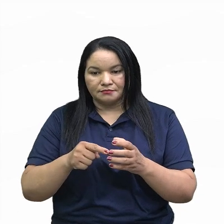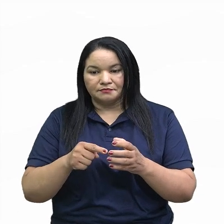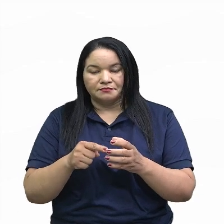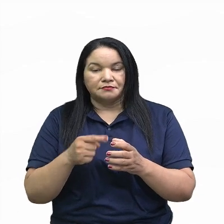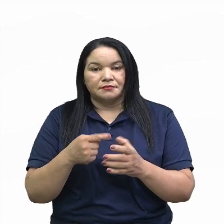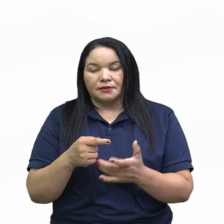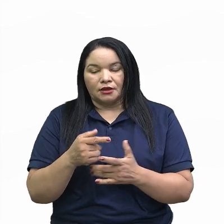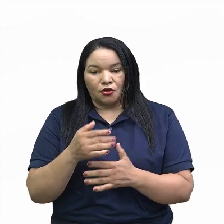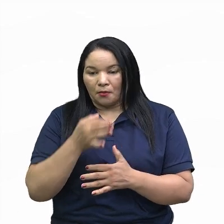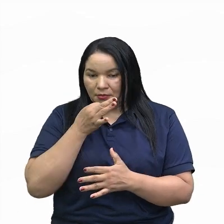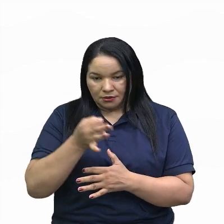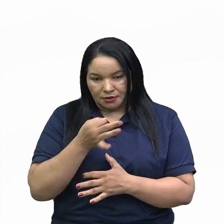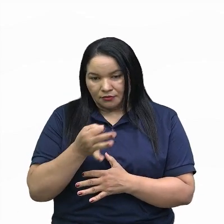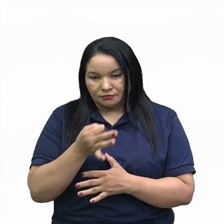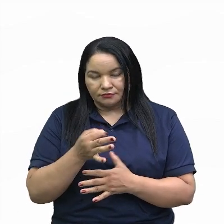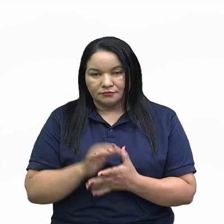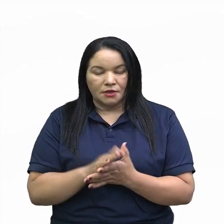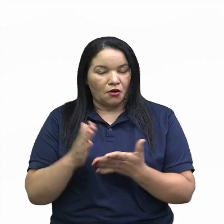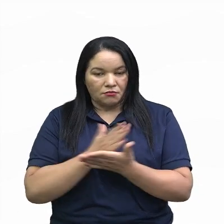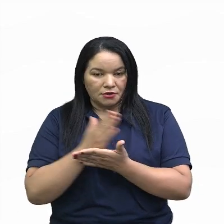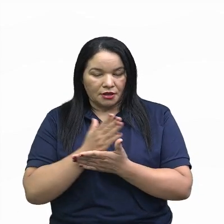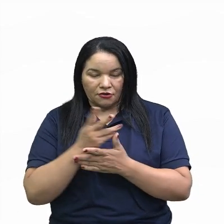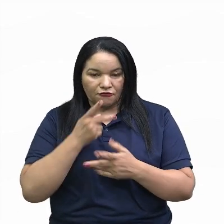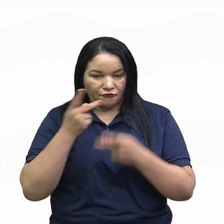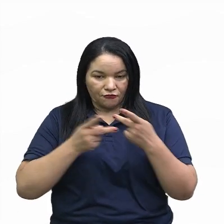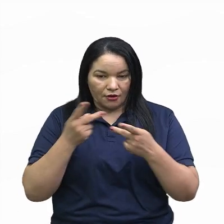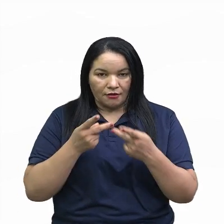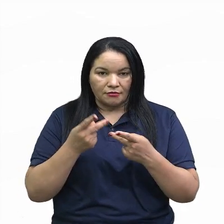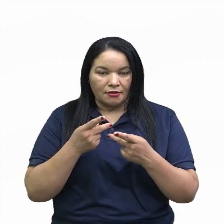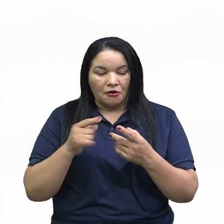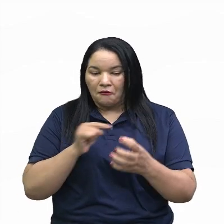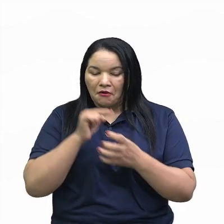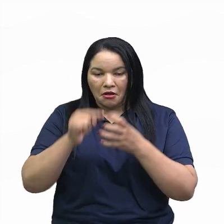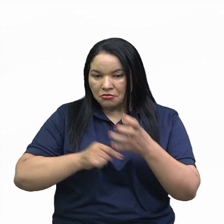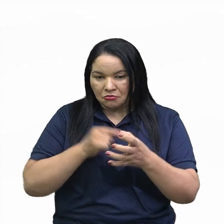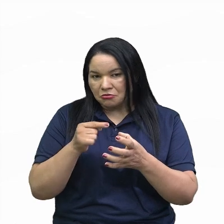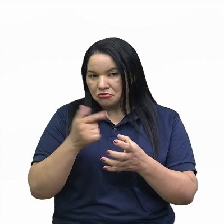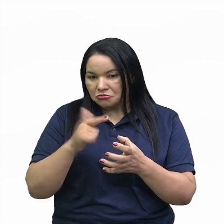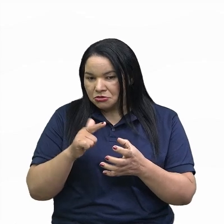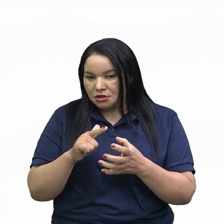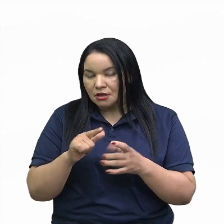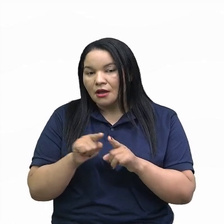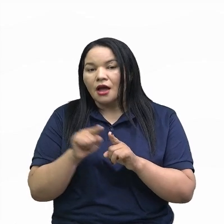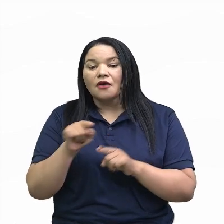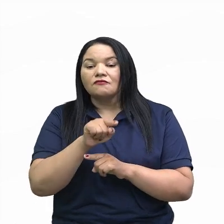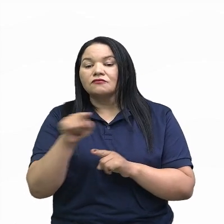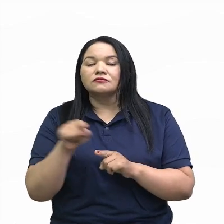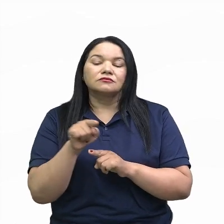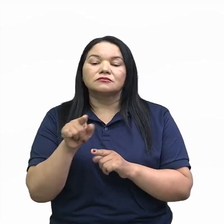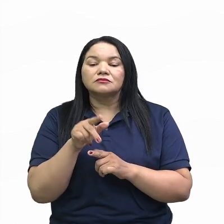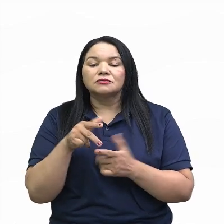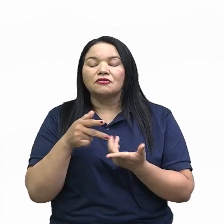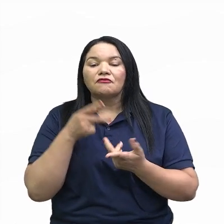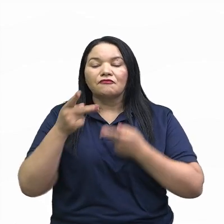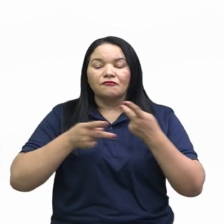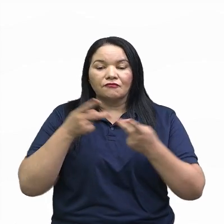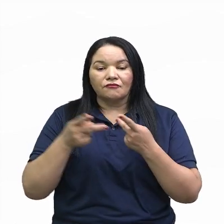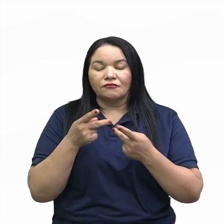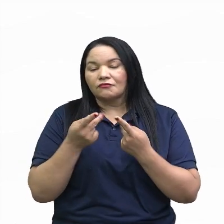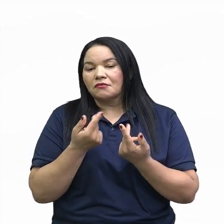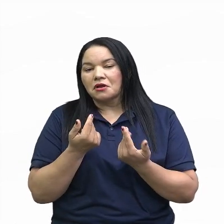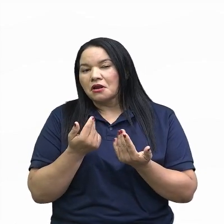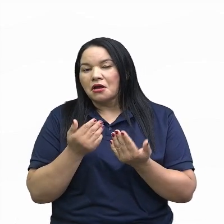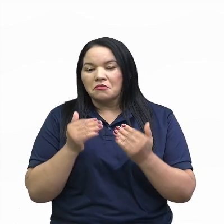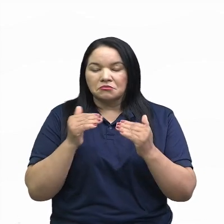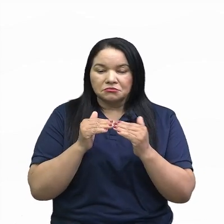vista. Alguém diz para você, a Terra não pode ser redonda. E aí qual o seu posicionamento em relação a essa ideia, a esse ponto de